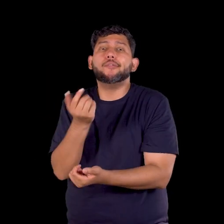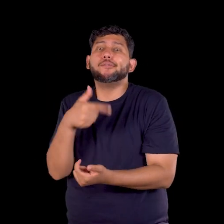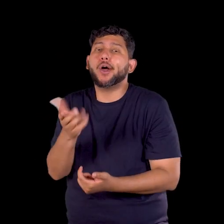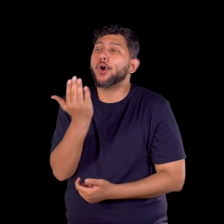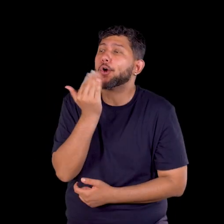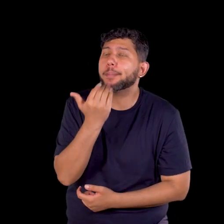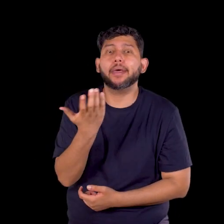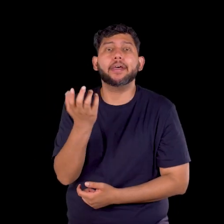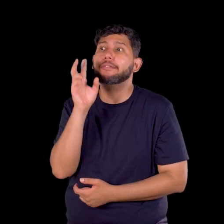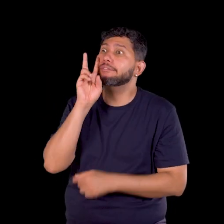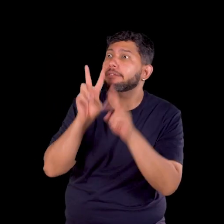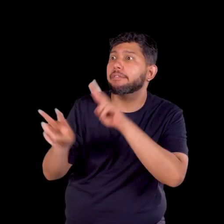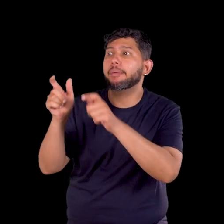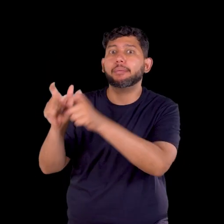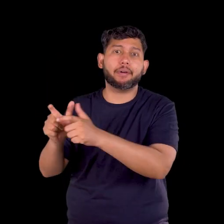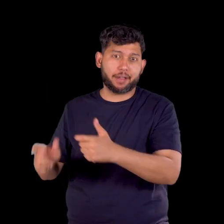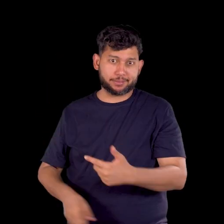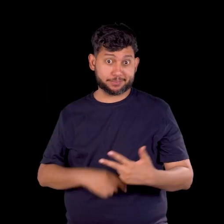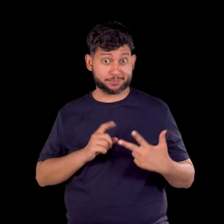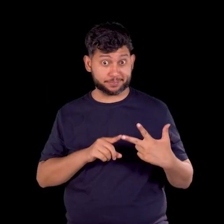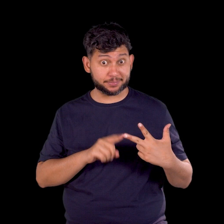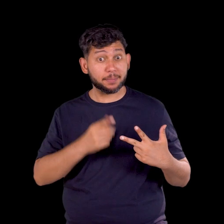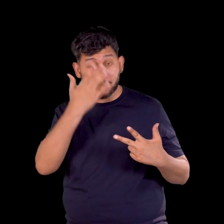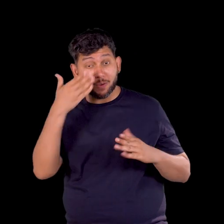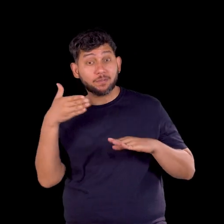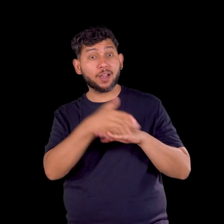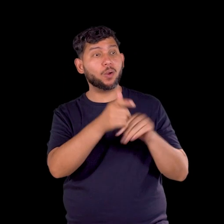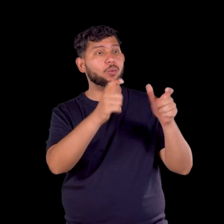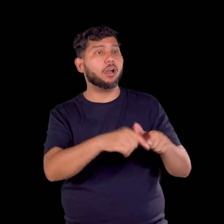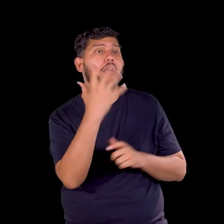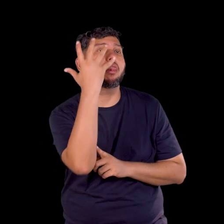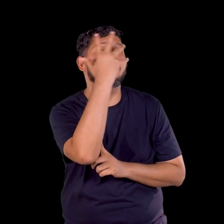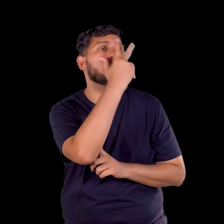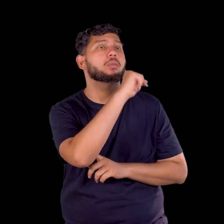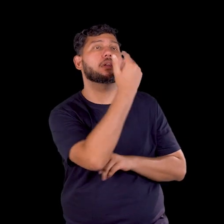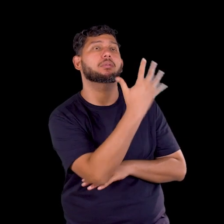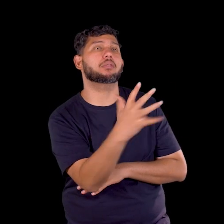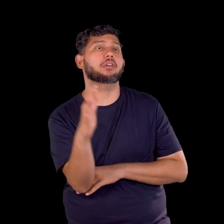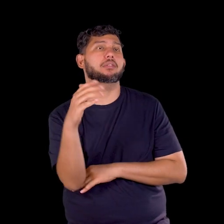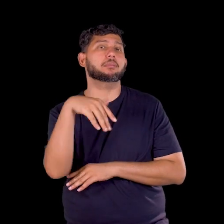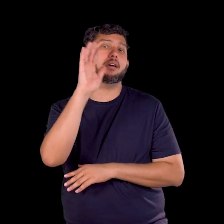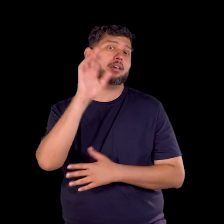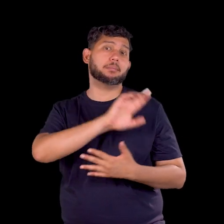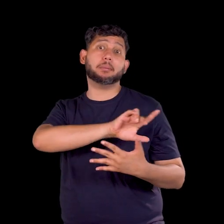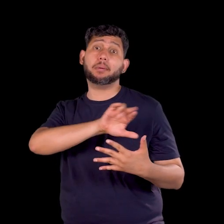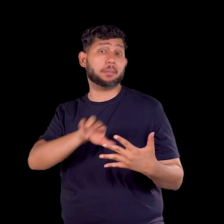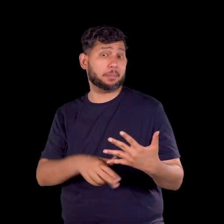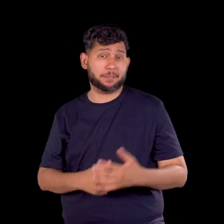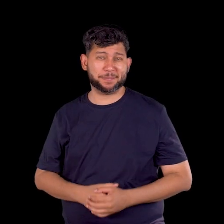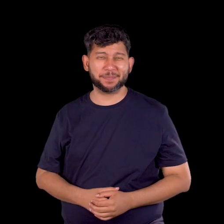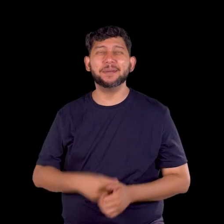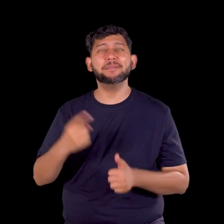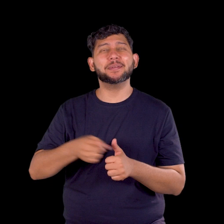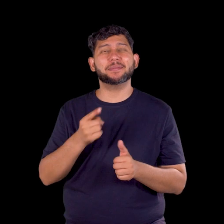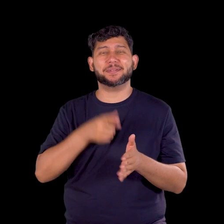gastronômico, e outros preferem lugares cercados por belezas naturais. A primeira locomotiva a vapor, inventada ainda no século